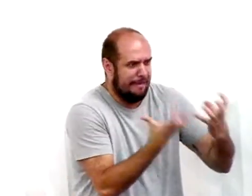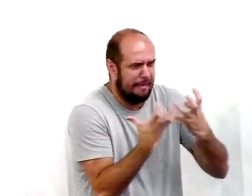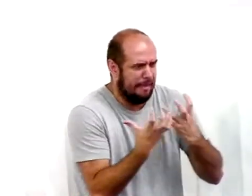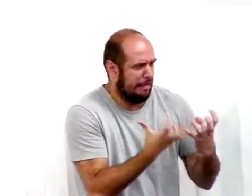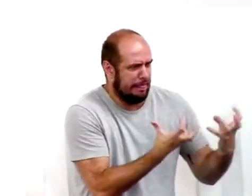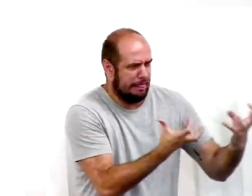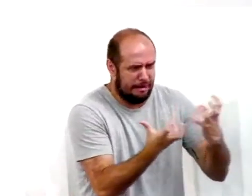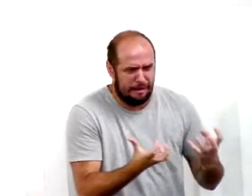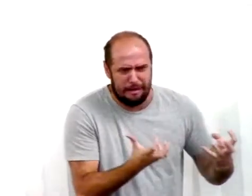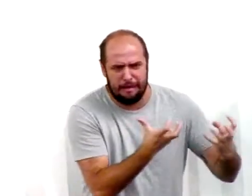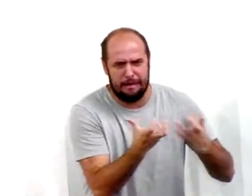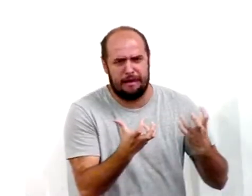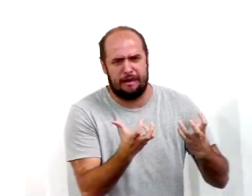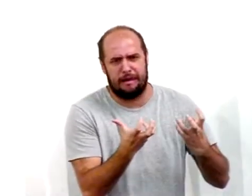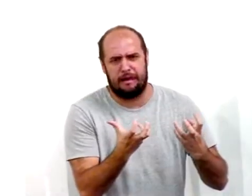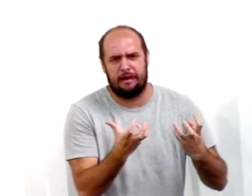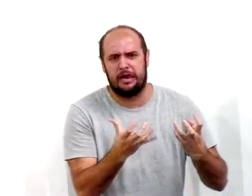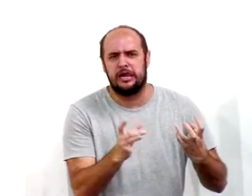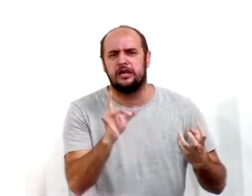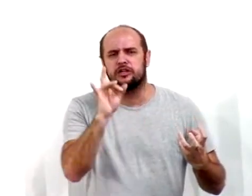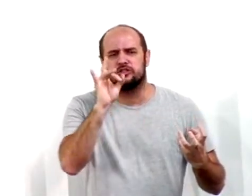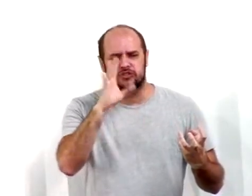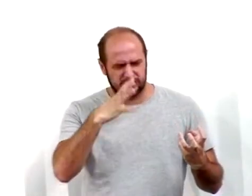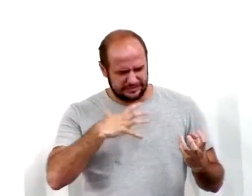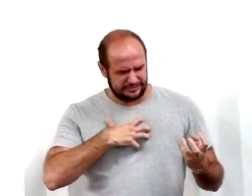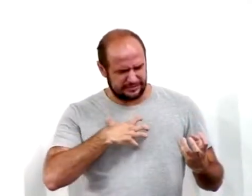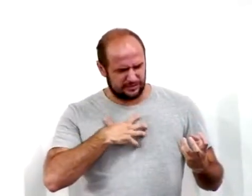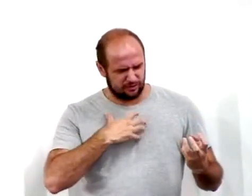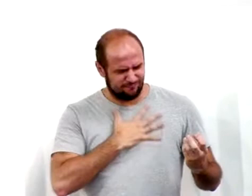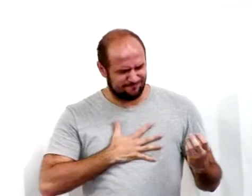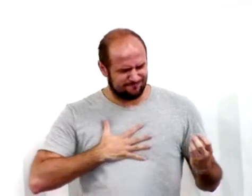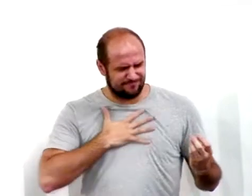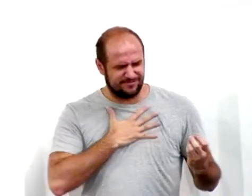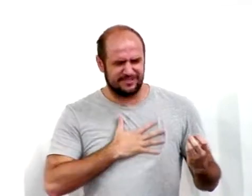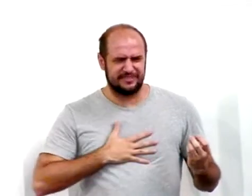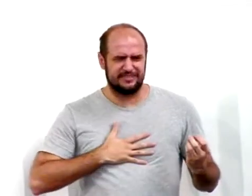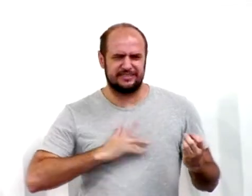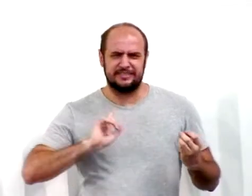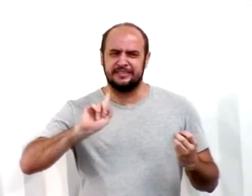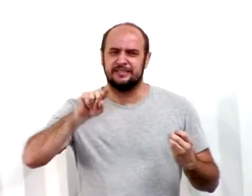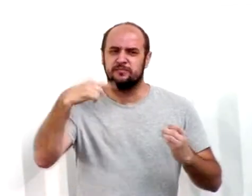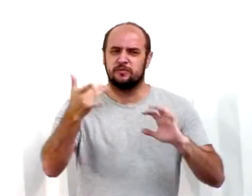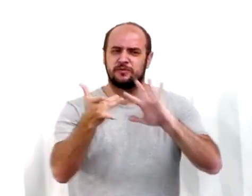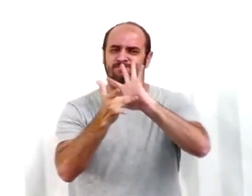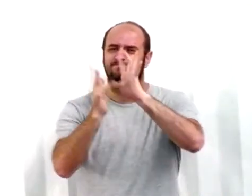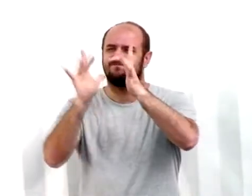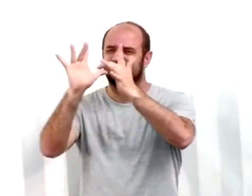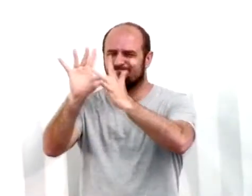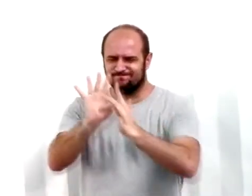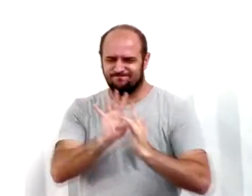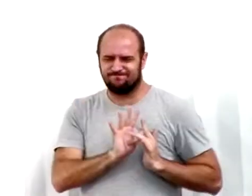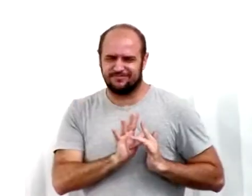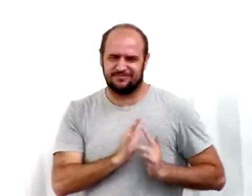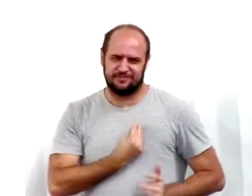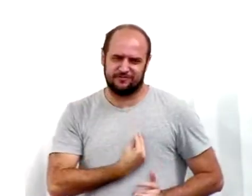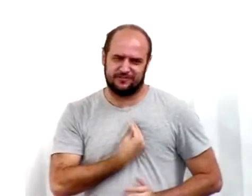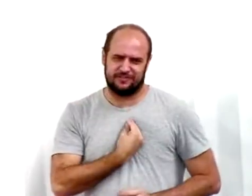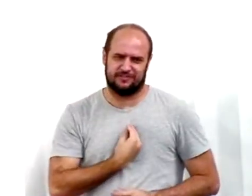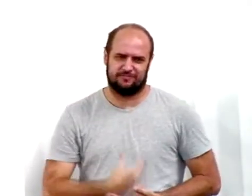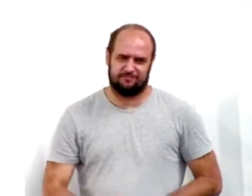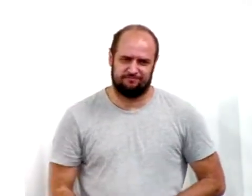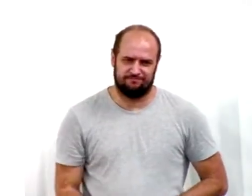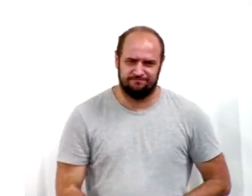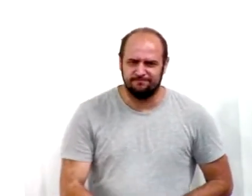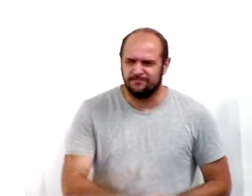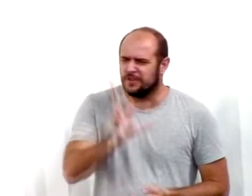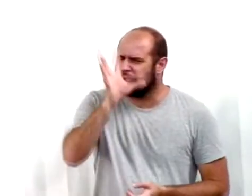eles conheçam a Jesus Cristo como Senhor e Salvador de suas vidas. Quantas coisas podemos aprender,